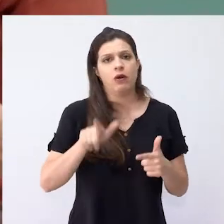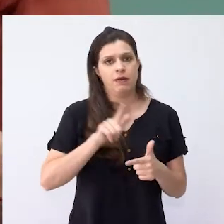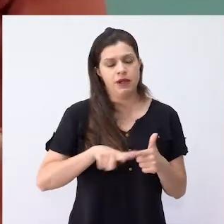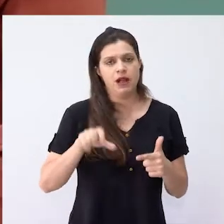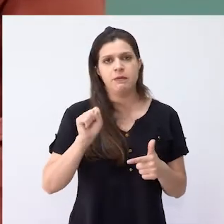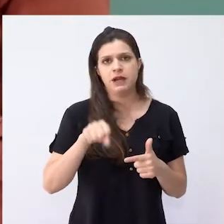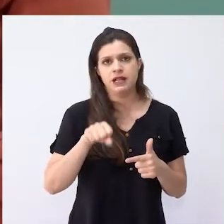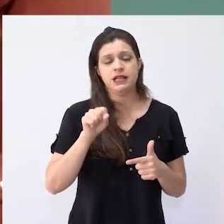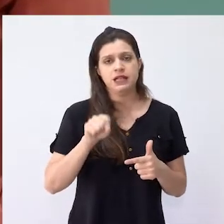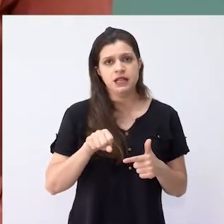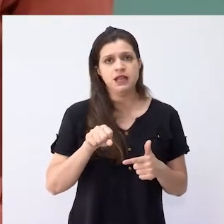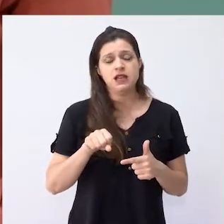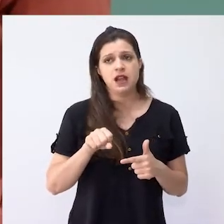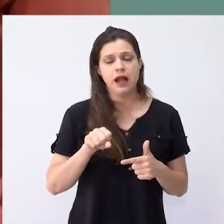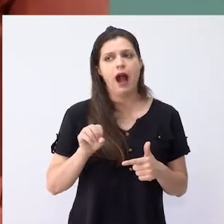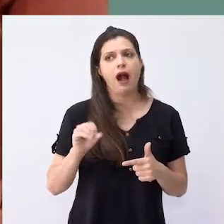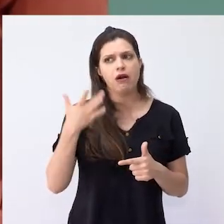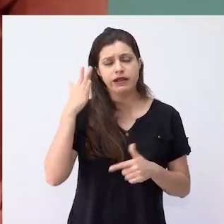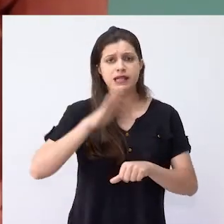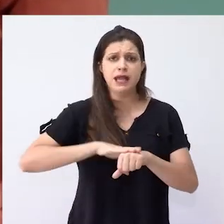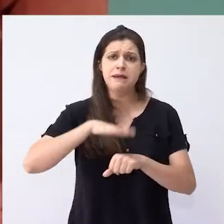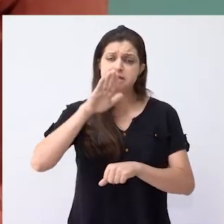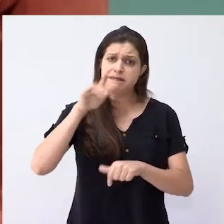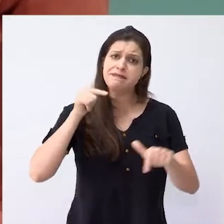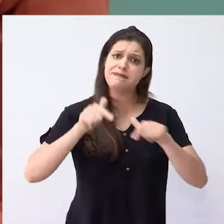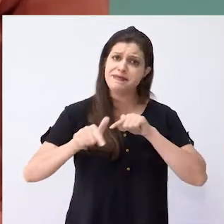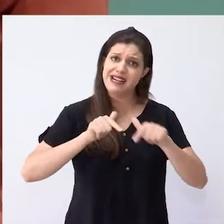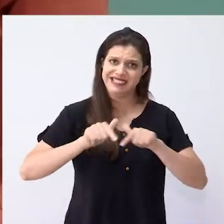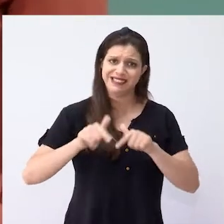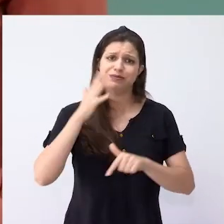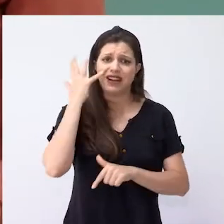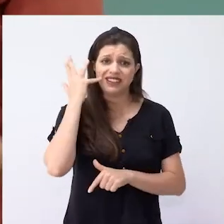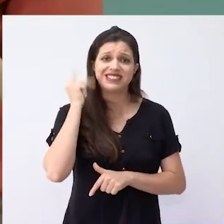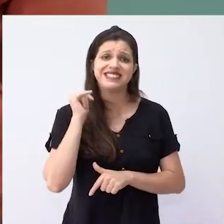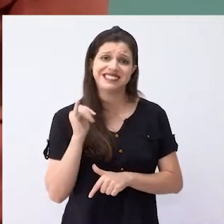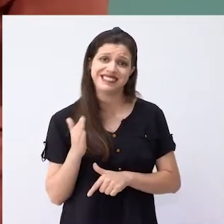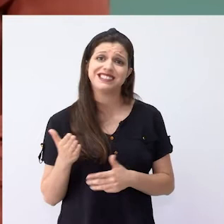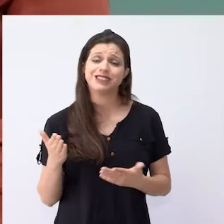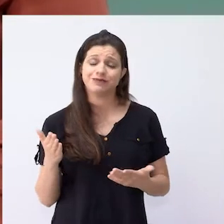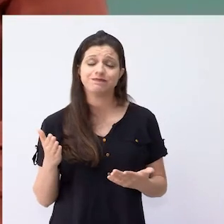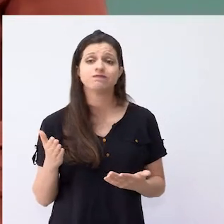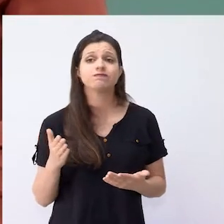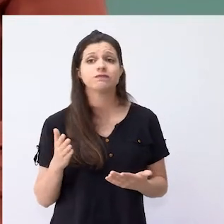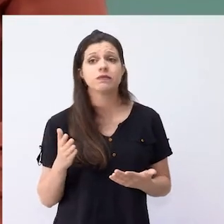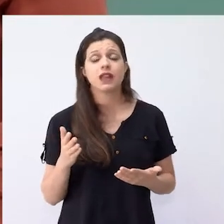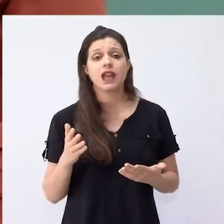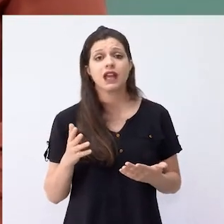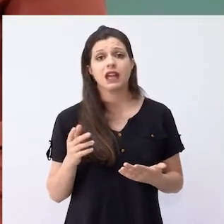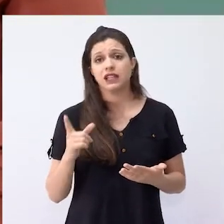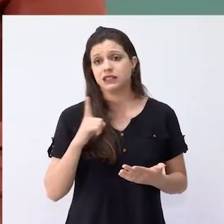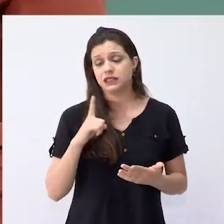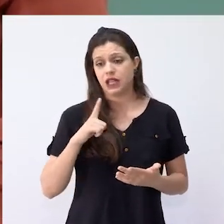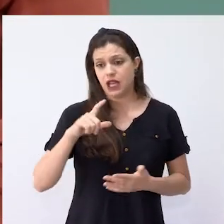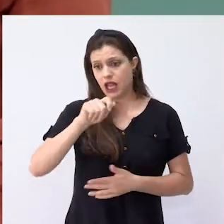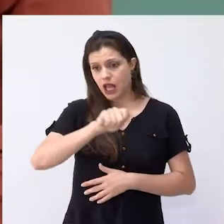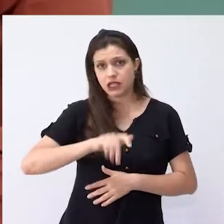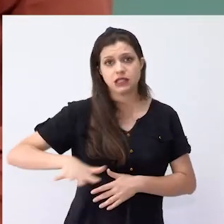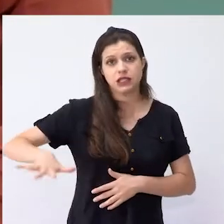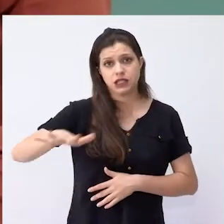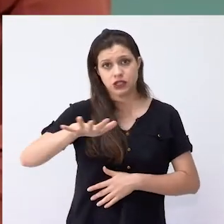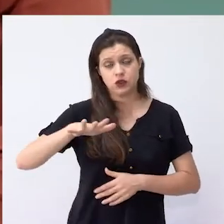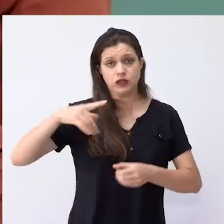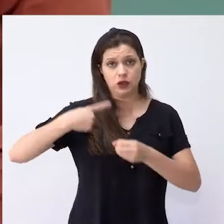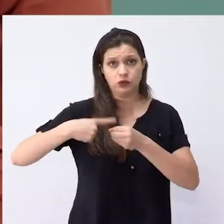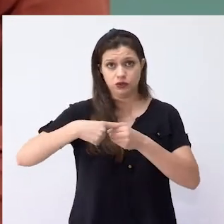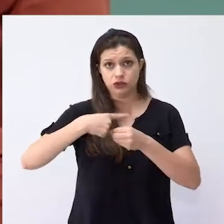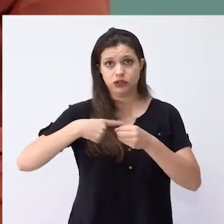que potencializam sim a ocorrência do trabalho infantil. Os órgãos de proteção que eu mencionei, principalmente os órgãos de